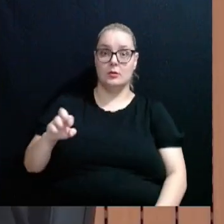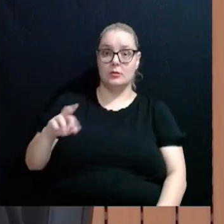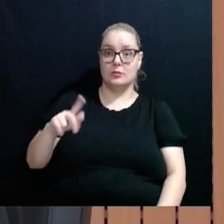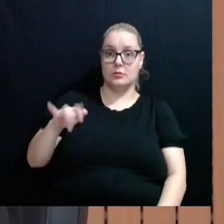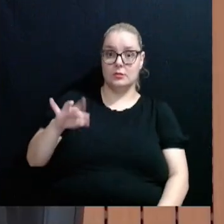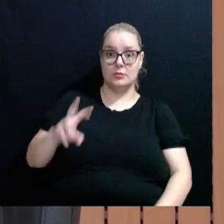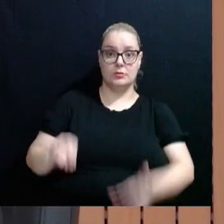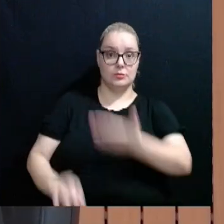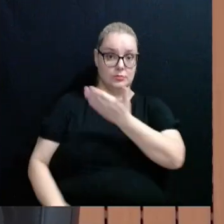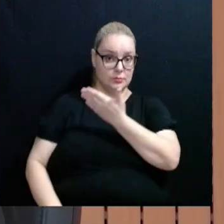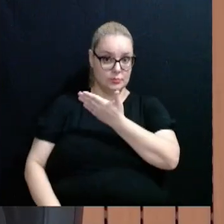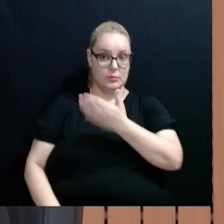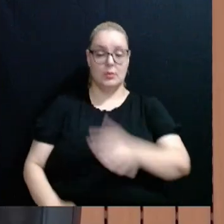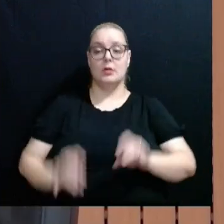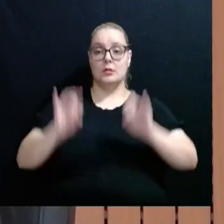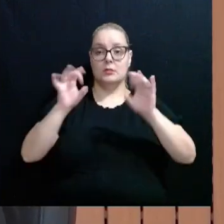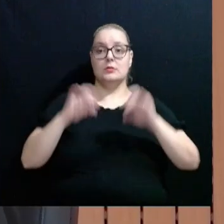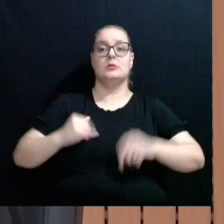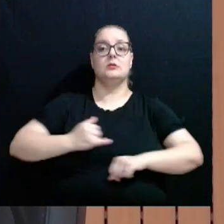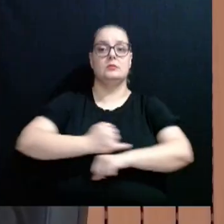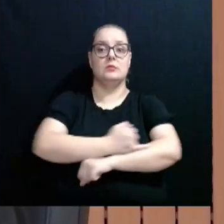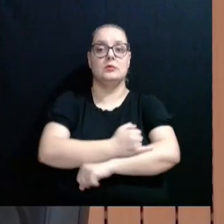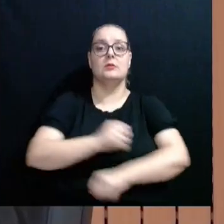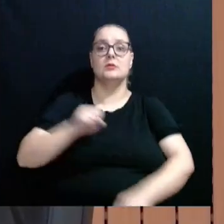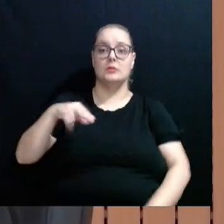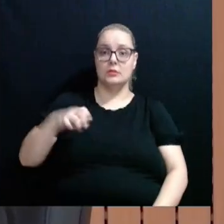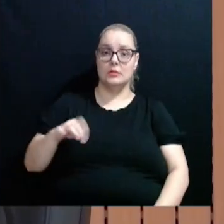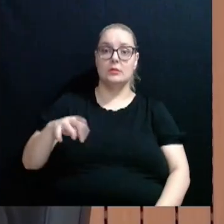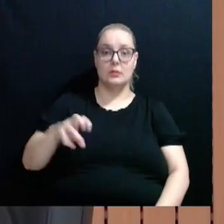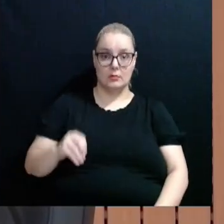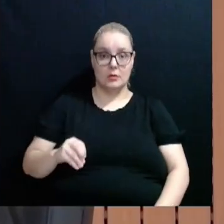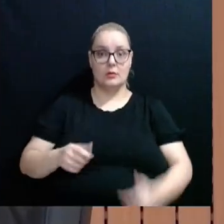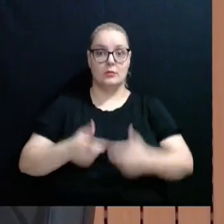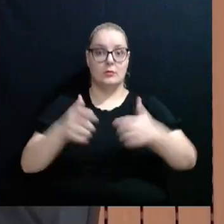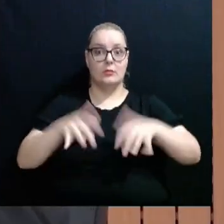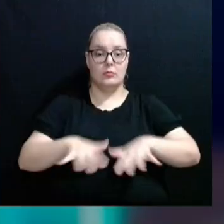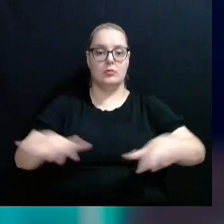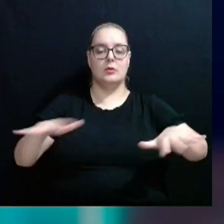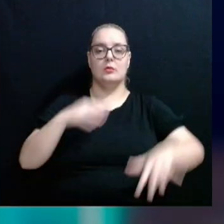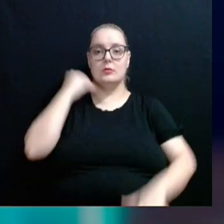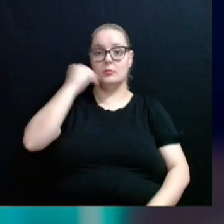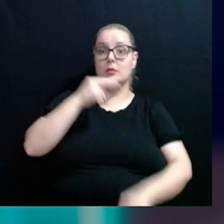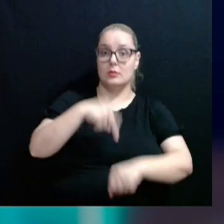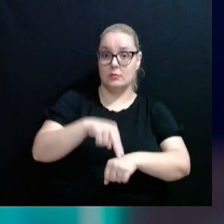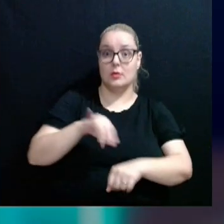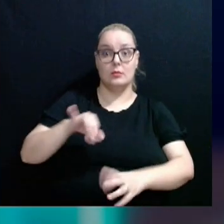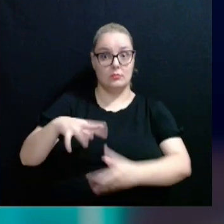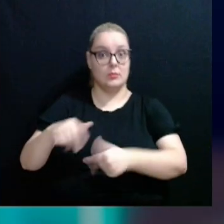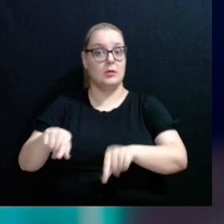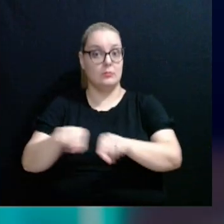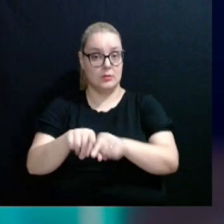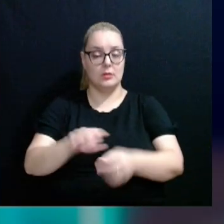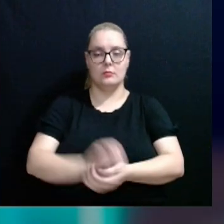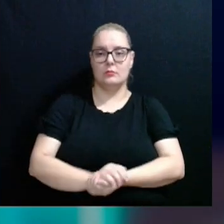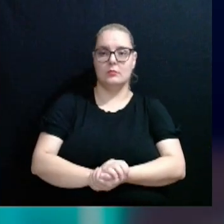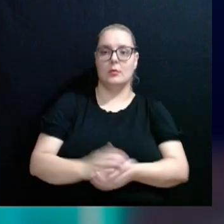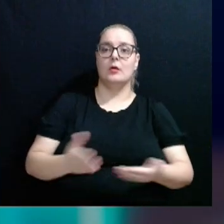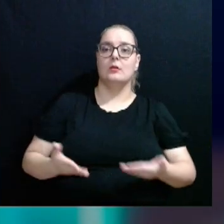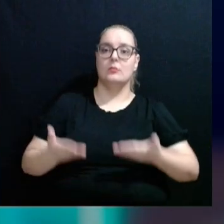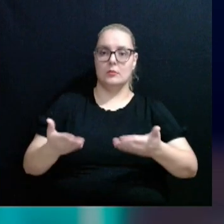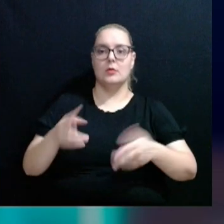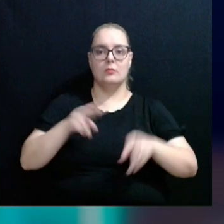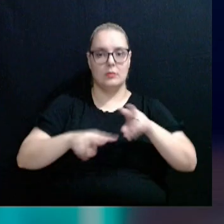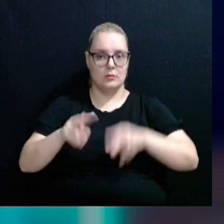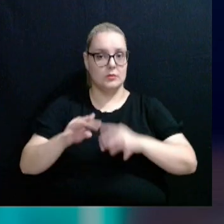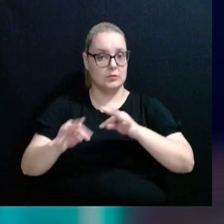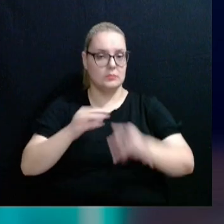especialista em infraestrutura e saneamento, com ampla experiência nacional e internacional. Ele trouxe uma visão técnica sobre